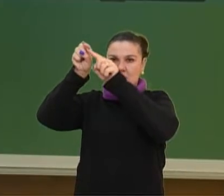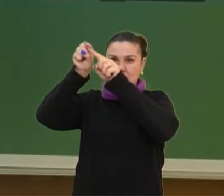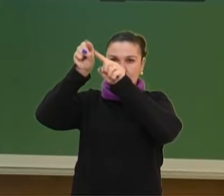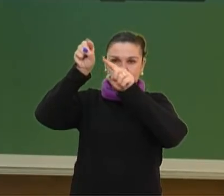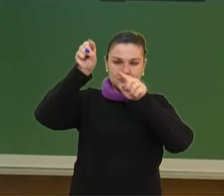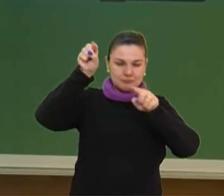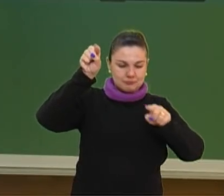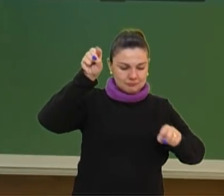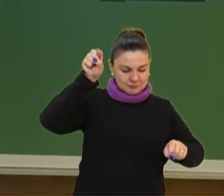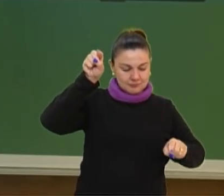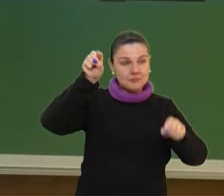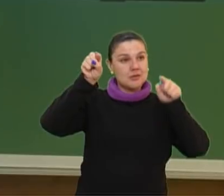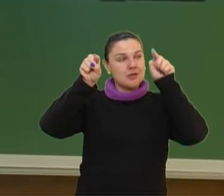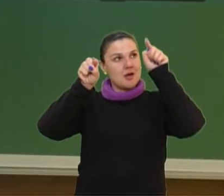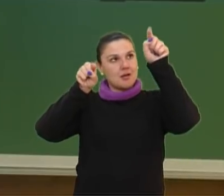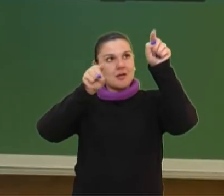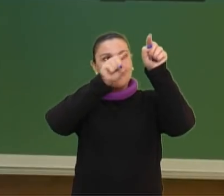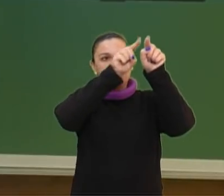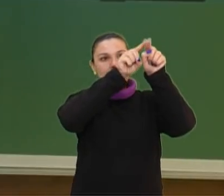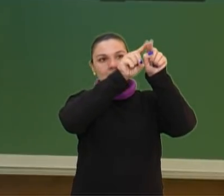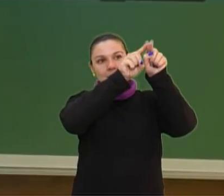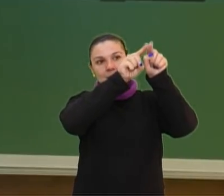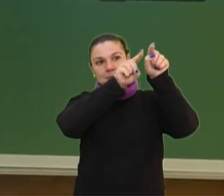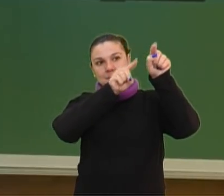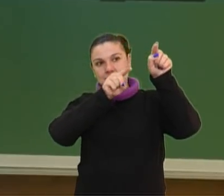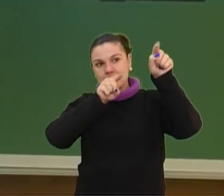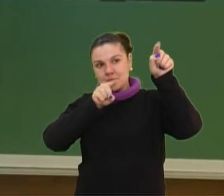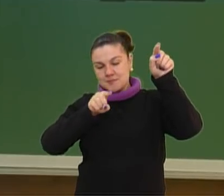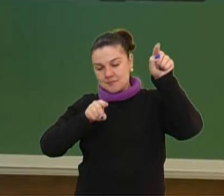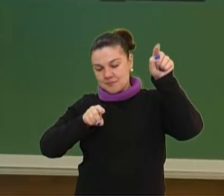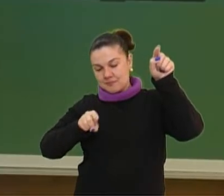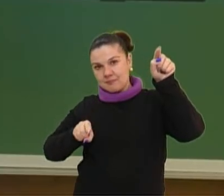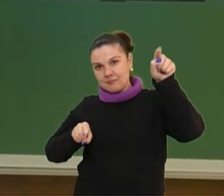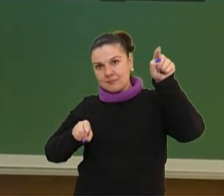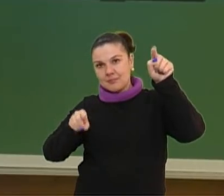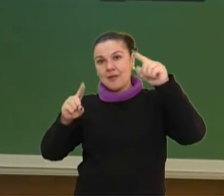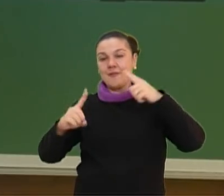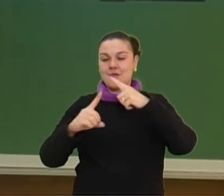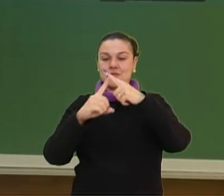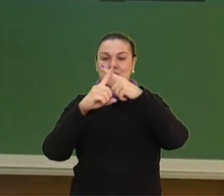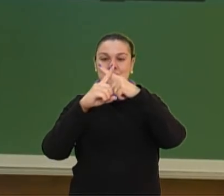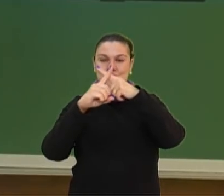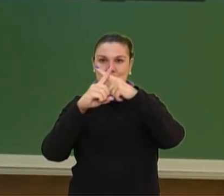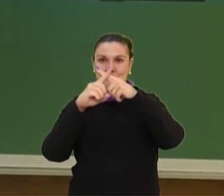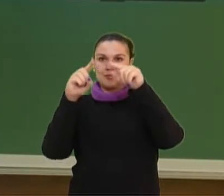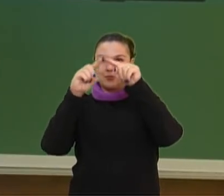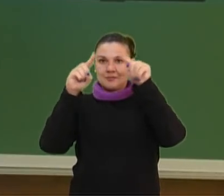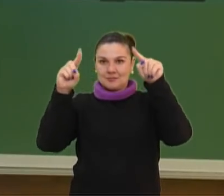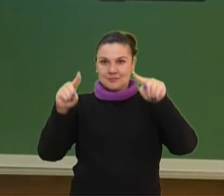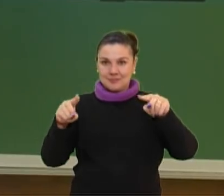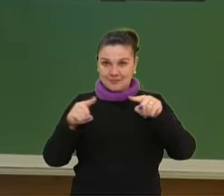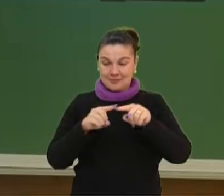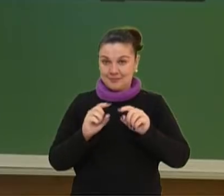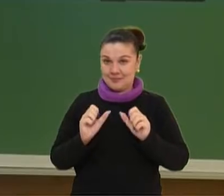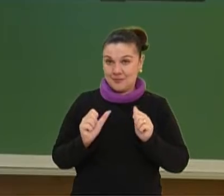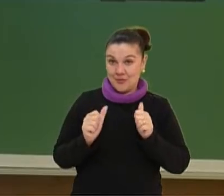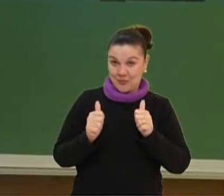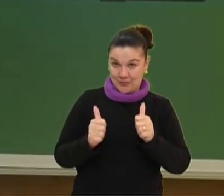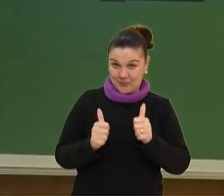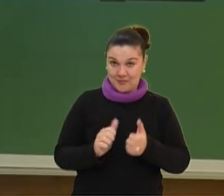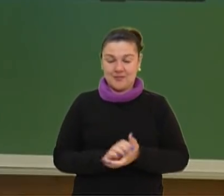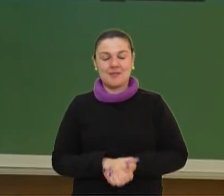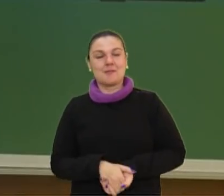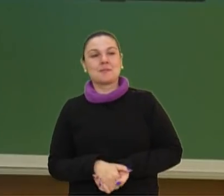esquerdo e o outro do cantinho inferior esquerdo até o outro superior